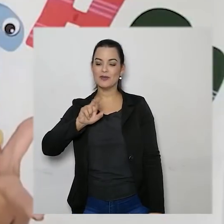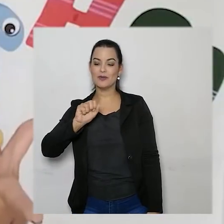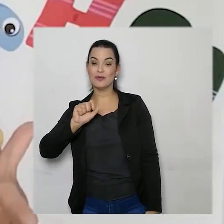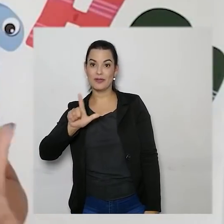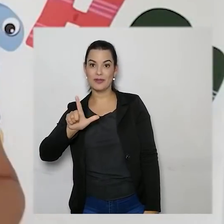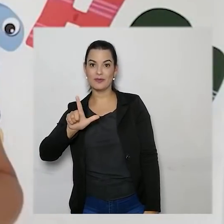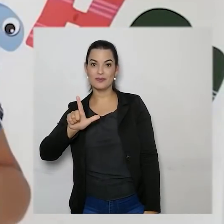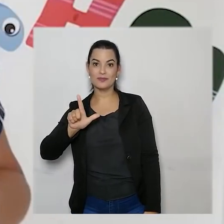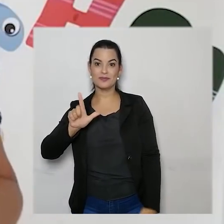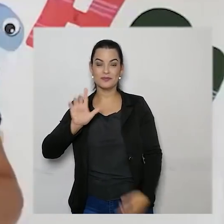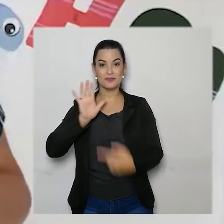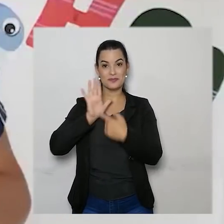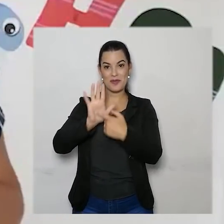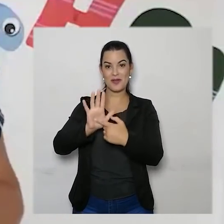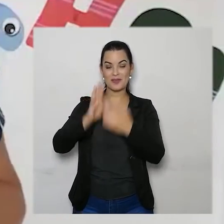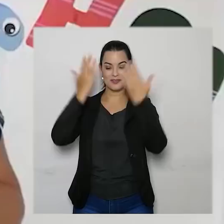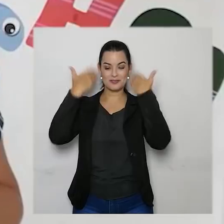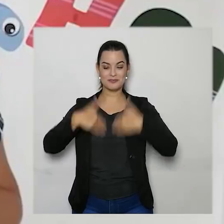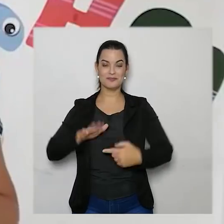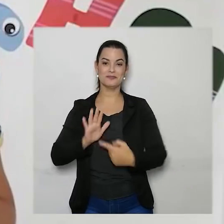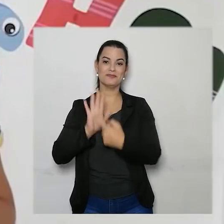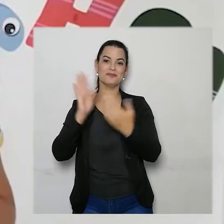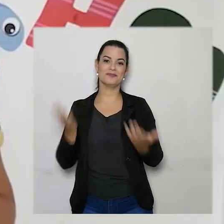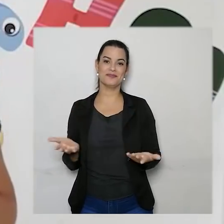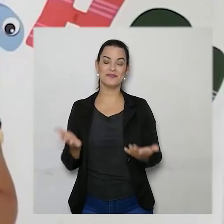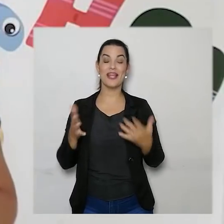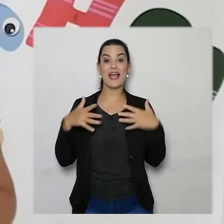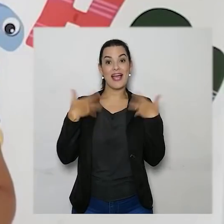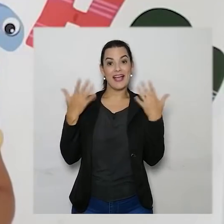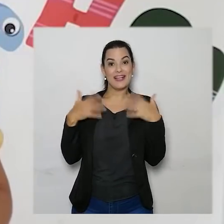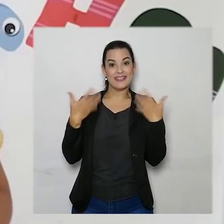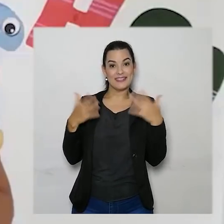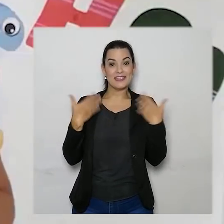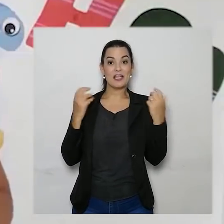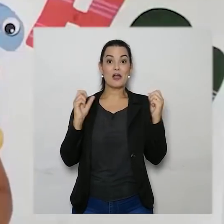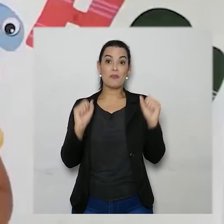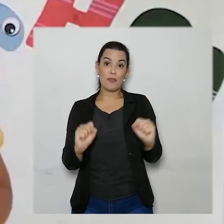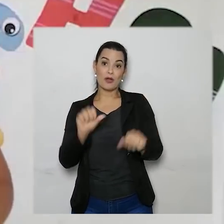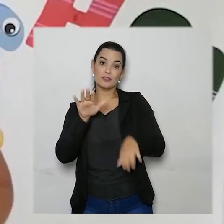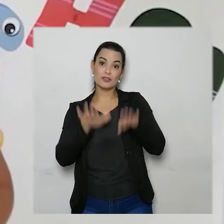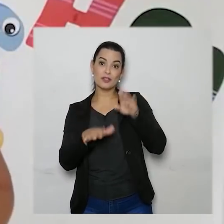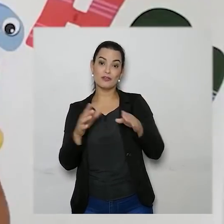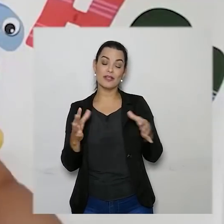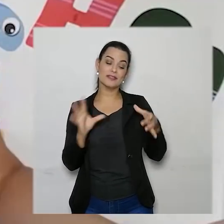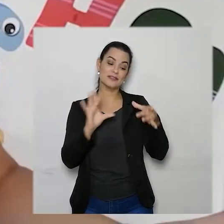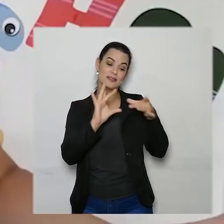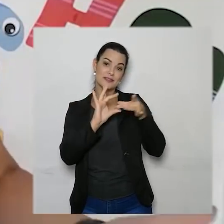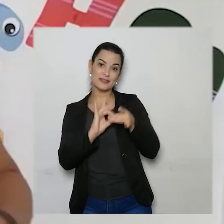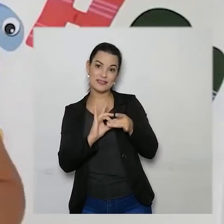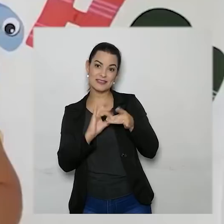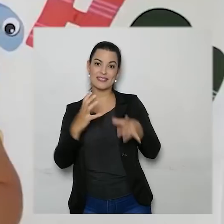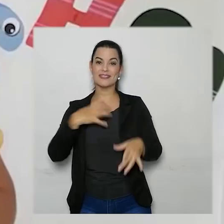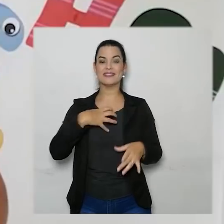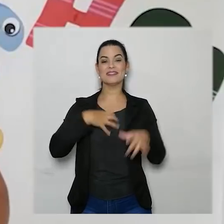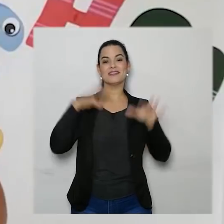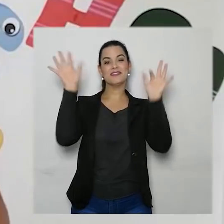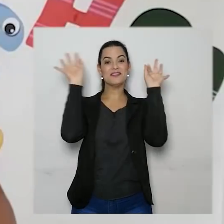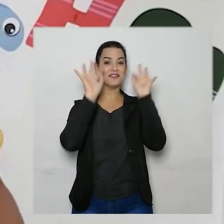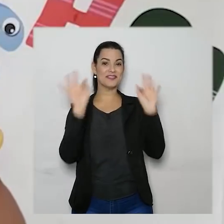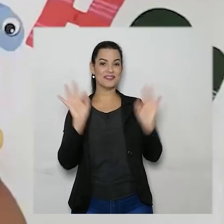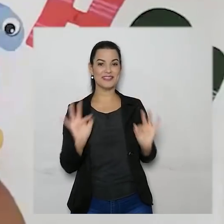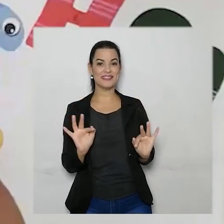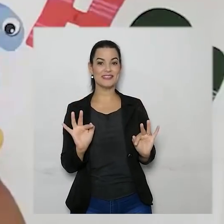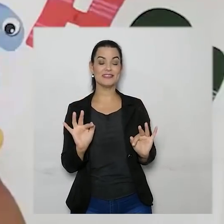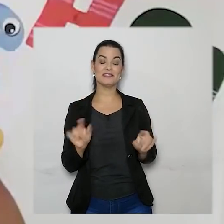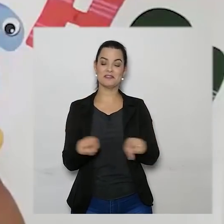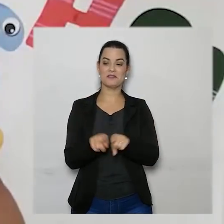neurológica. A alegria, ela pode estar vinculada ao sentimento de felicidade,